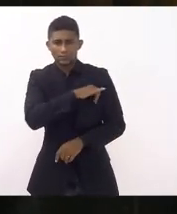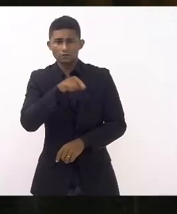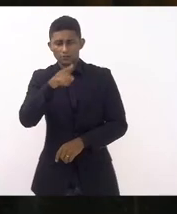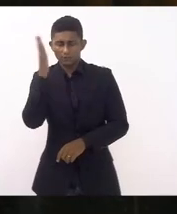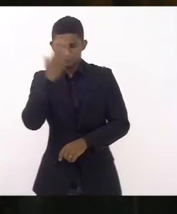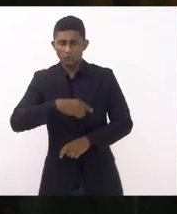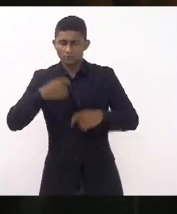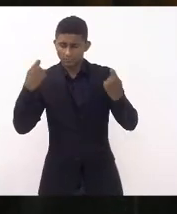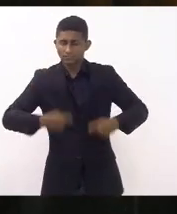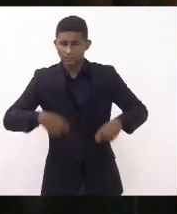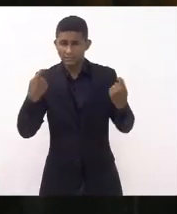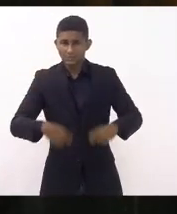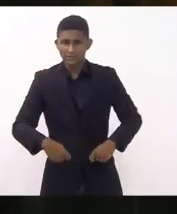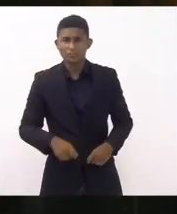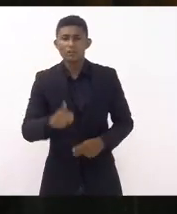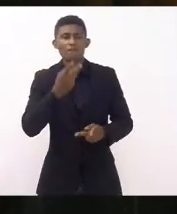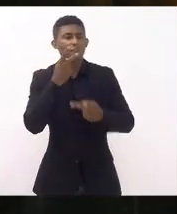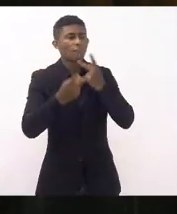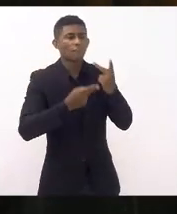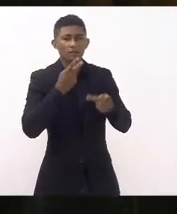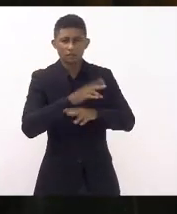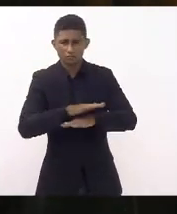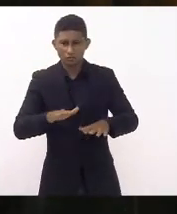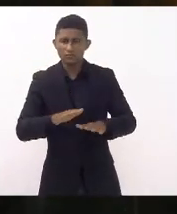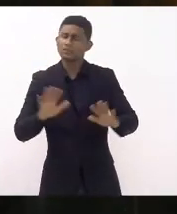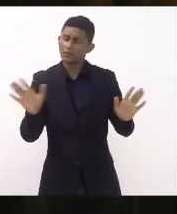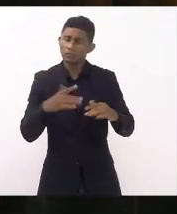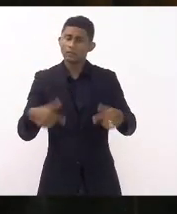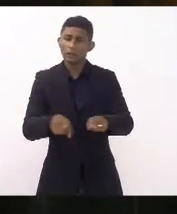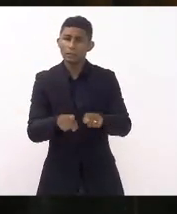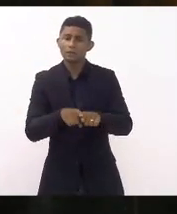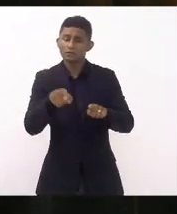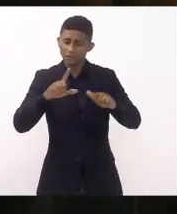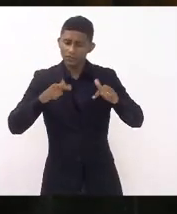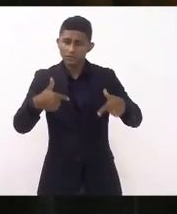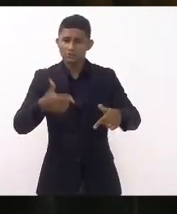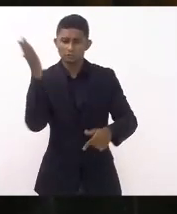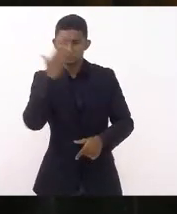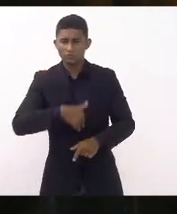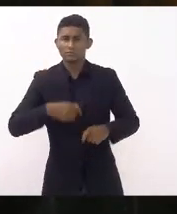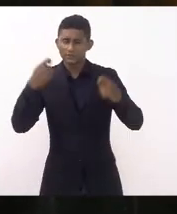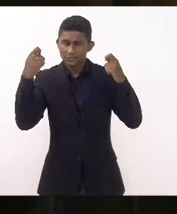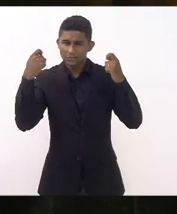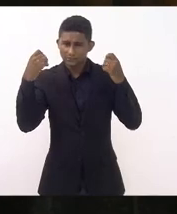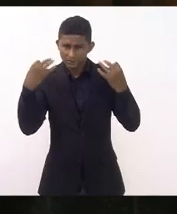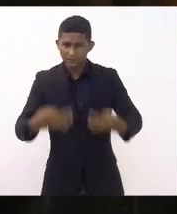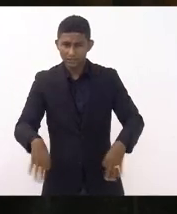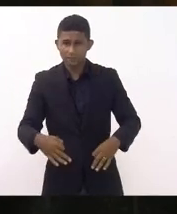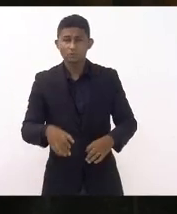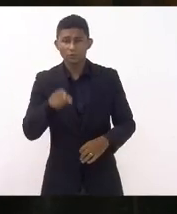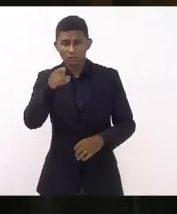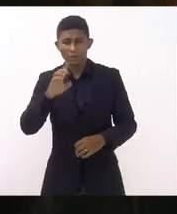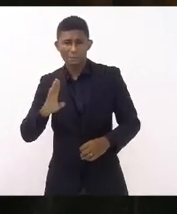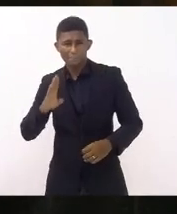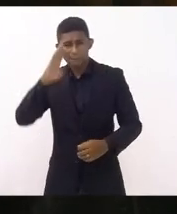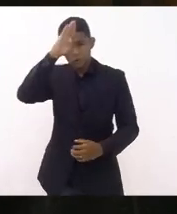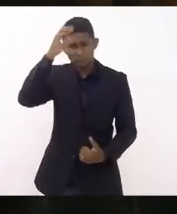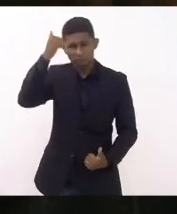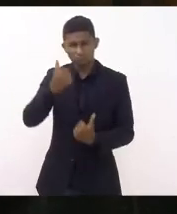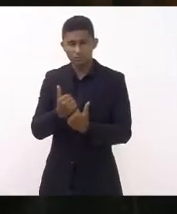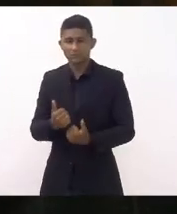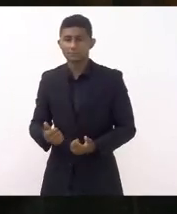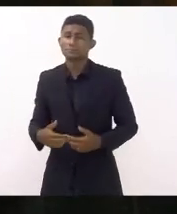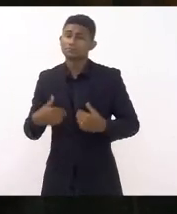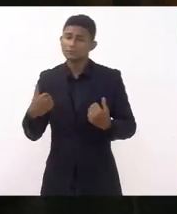senhor, mais do que o senhor fala, o senhor mostra nas suas atitudes que o senhor era um bolsonarista de verdade.